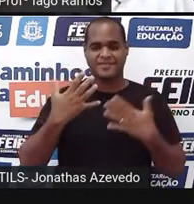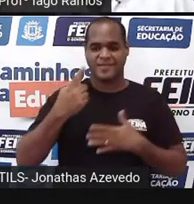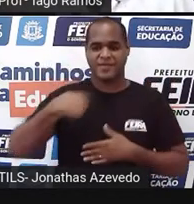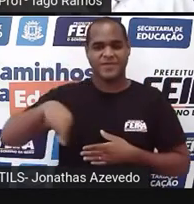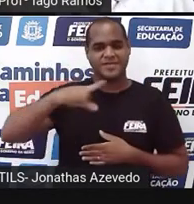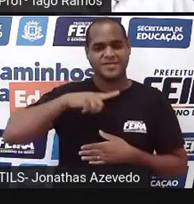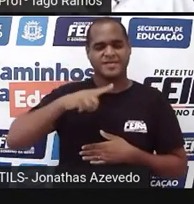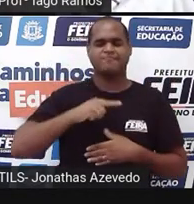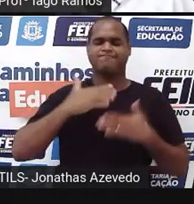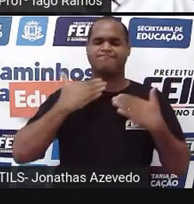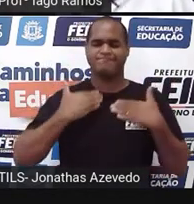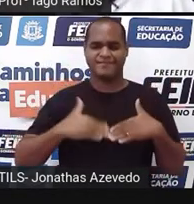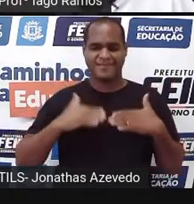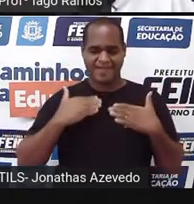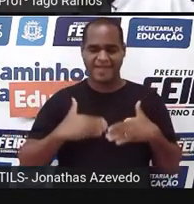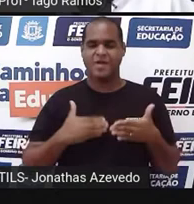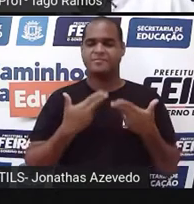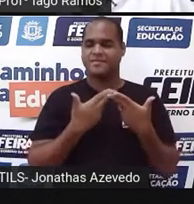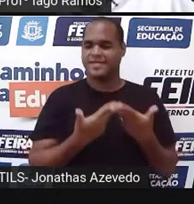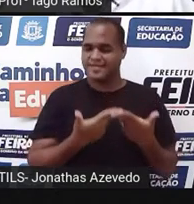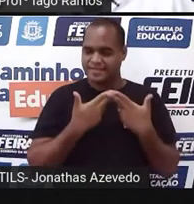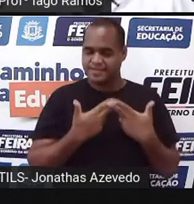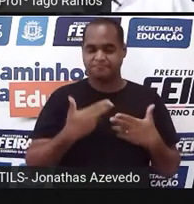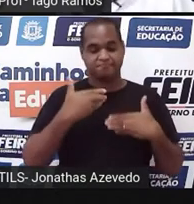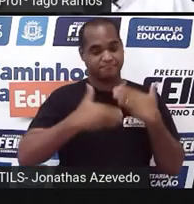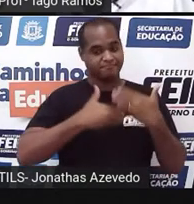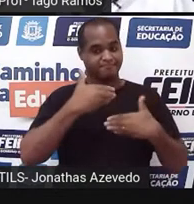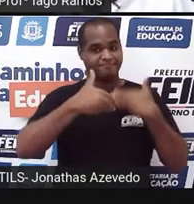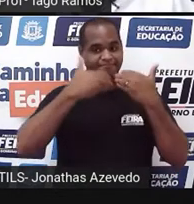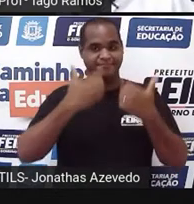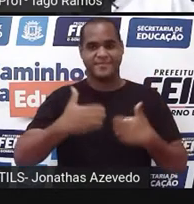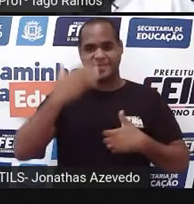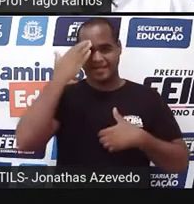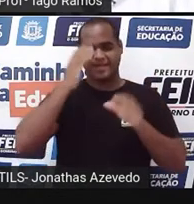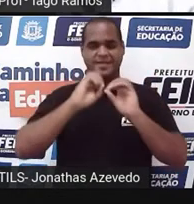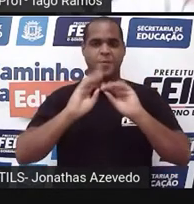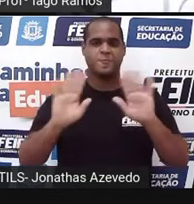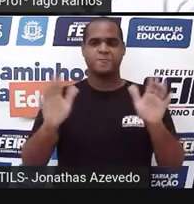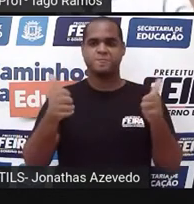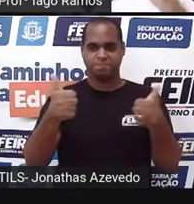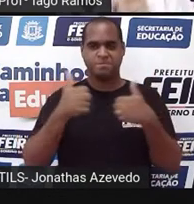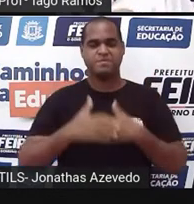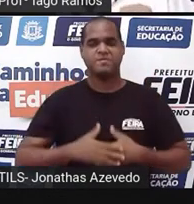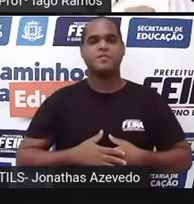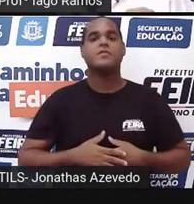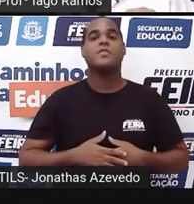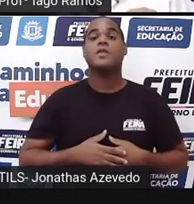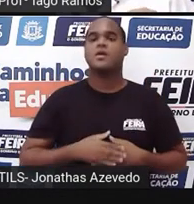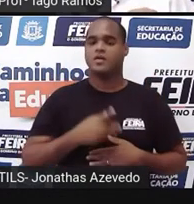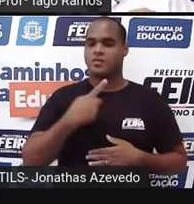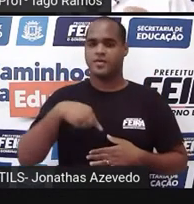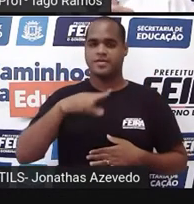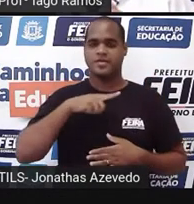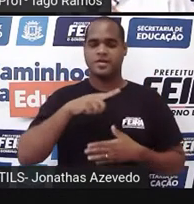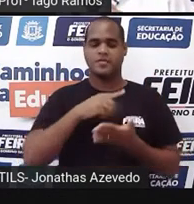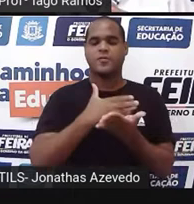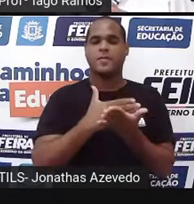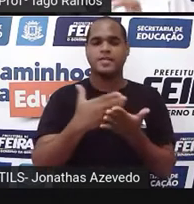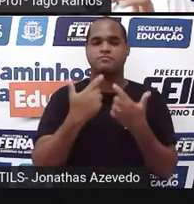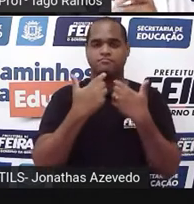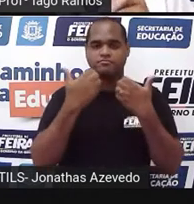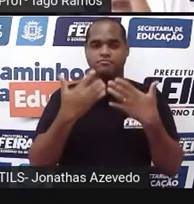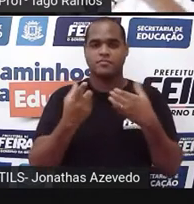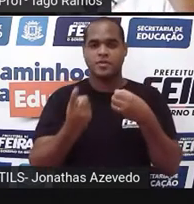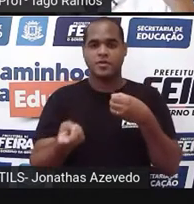devagarzinho vamos seguindo um passo de cada vez e a gente vai entender certo então como eu já comecei a dizer a gente